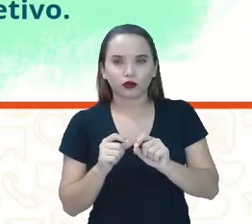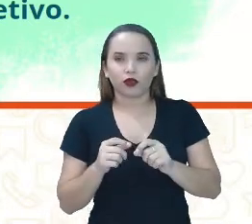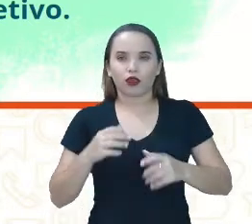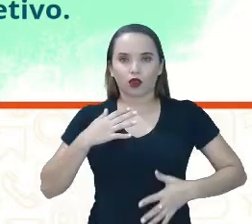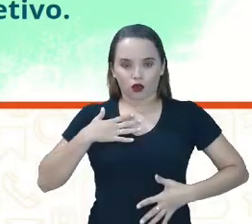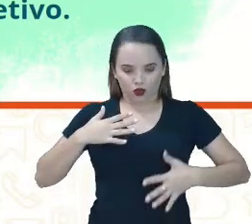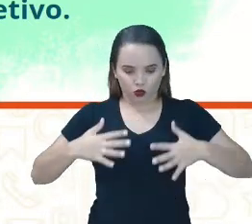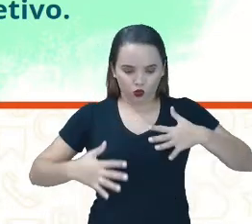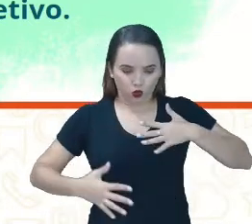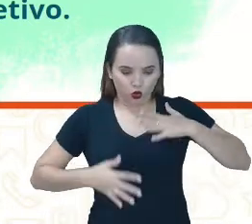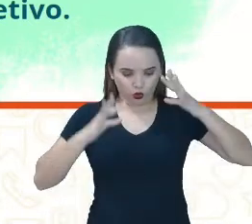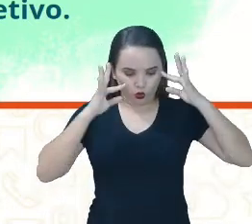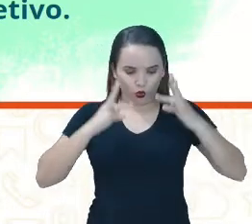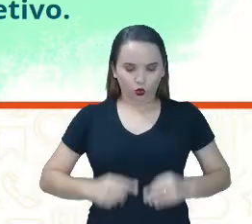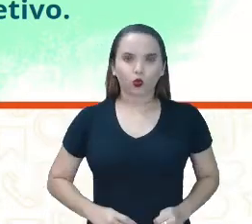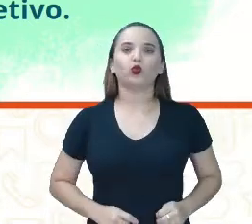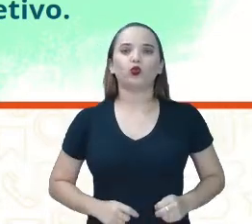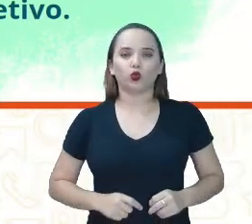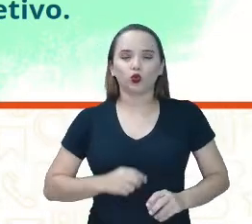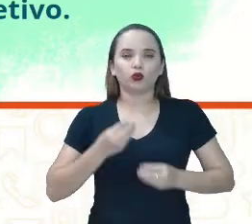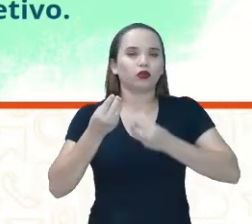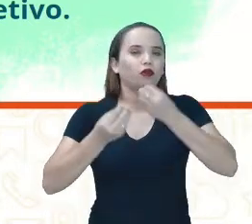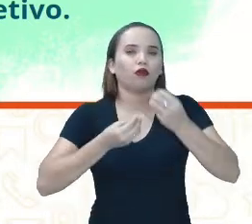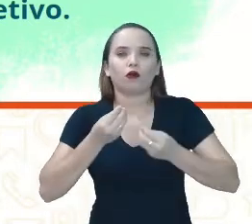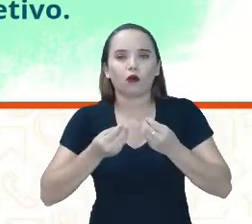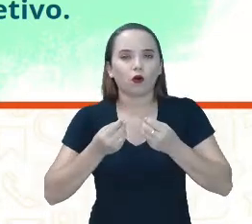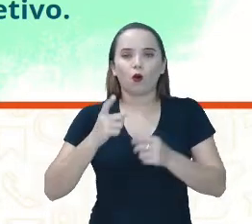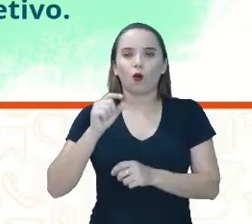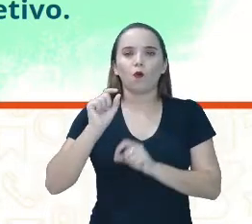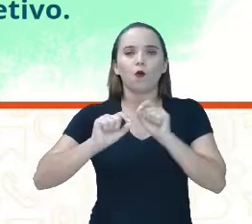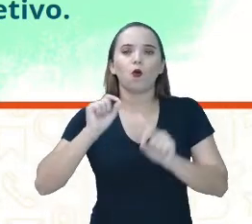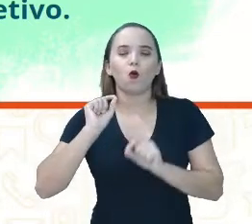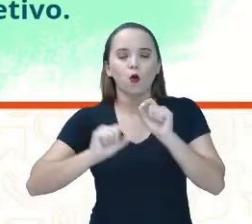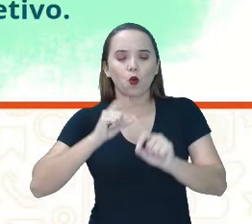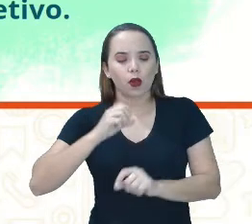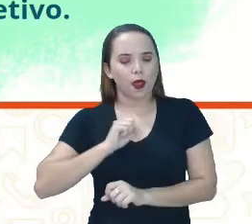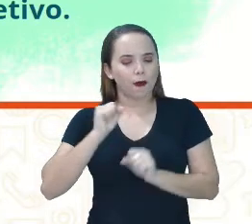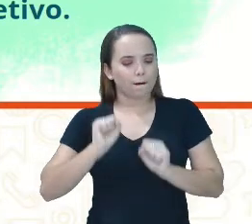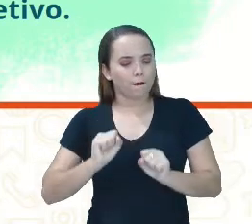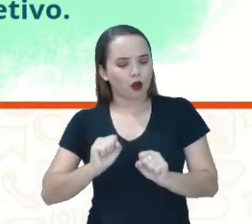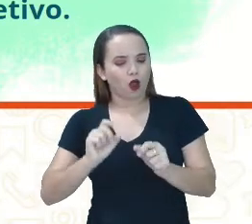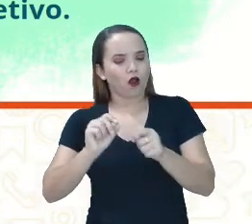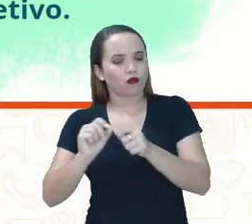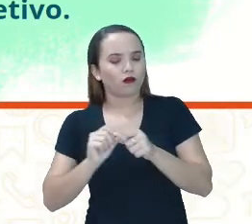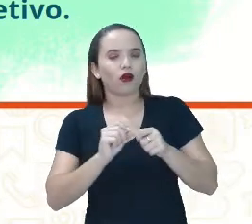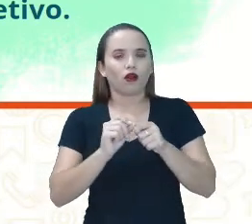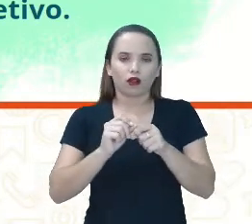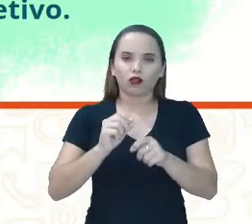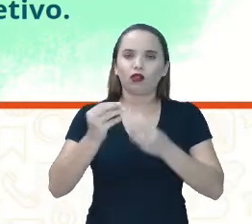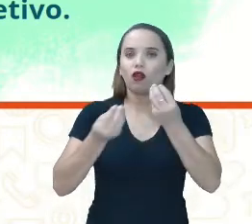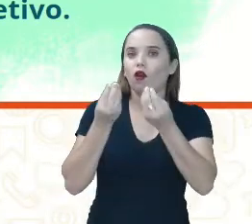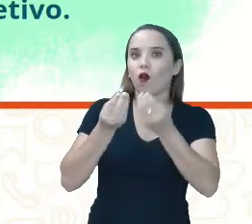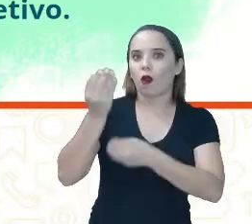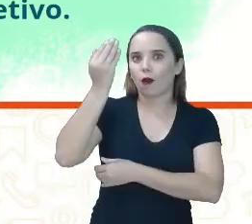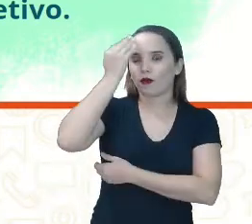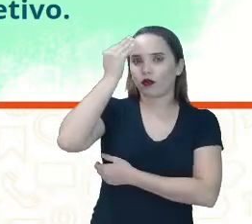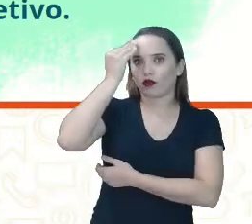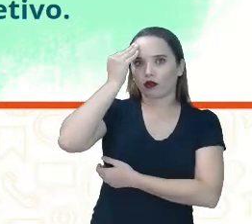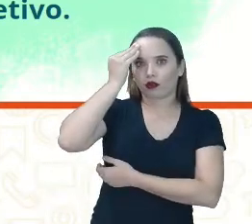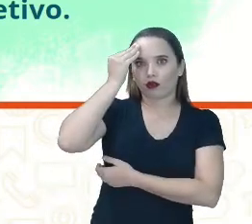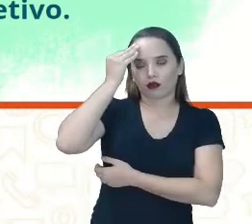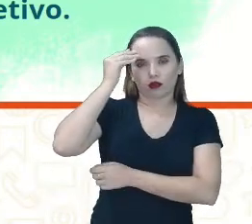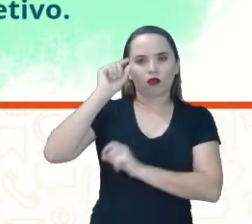esquema corporal, né? É a capacidade que a gente precisa ter de identificar as partes do nosso corpo. O que